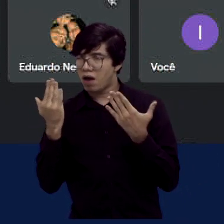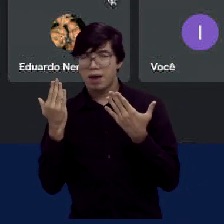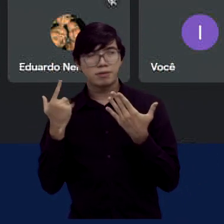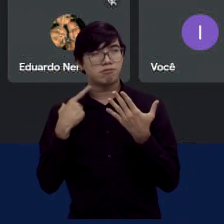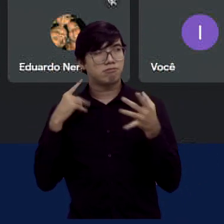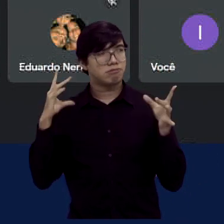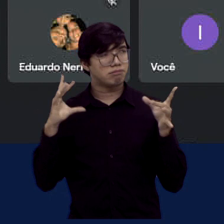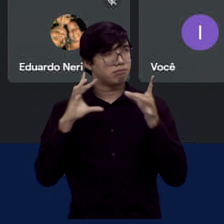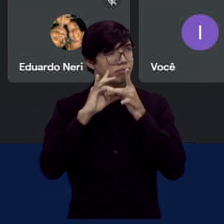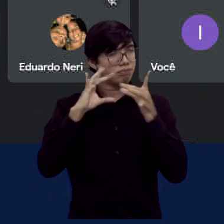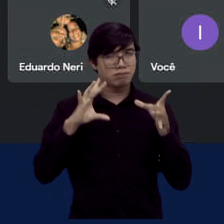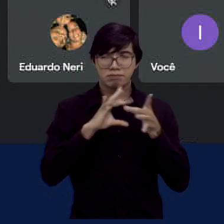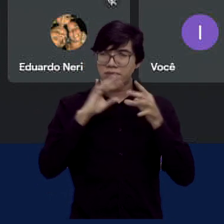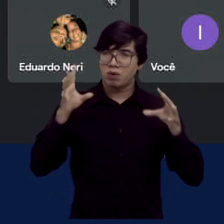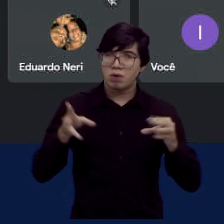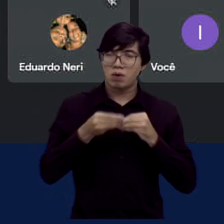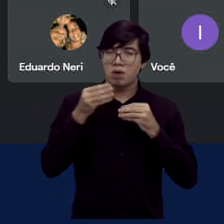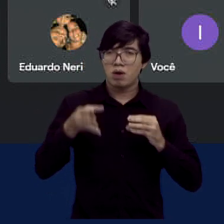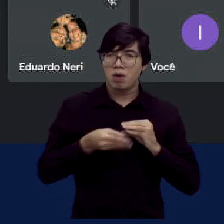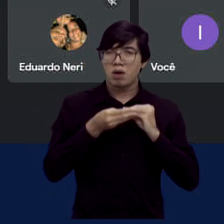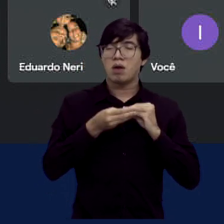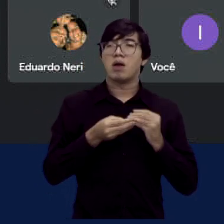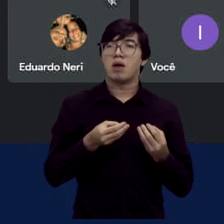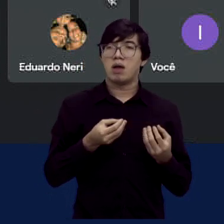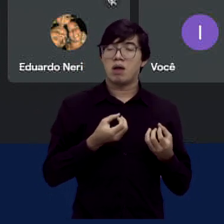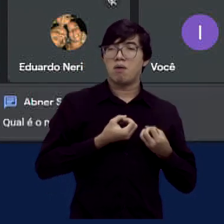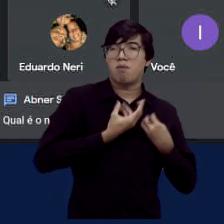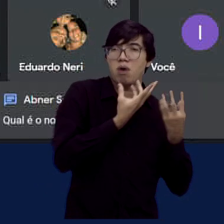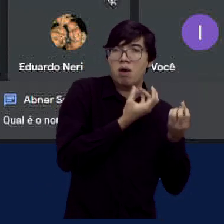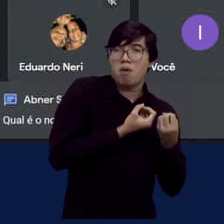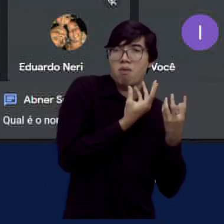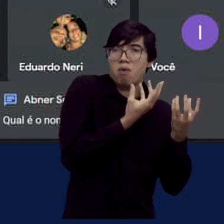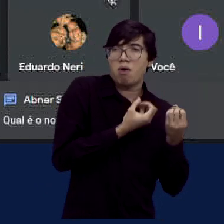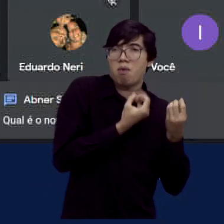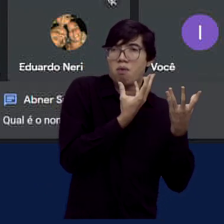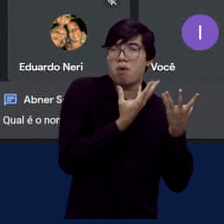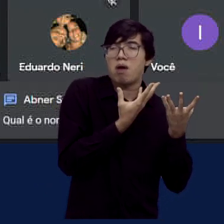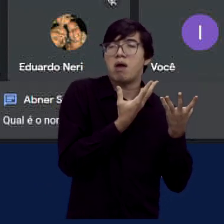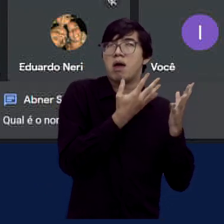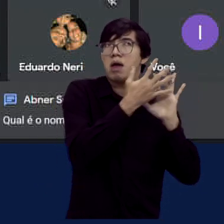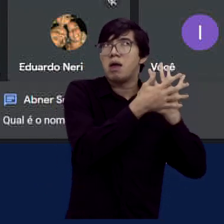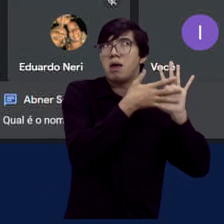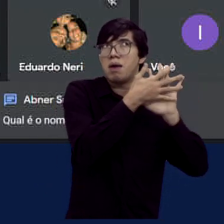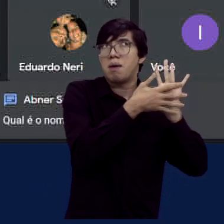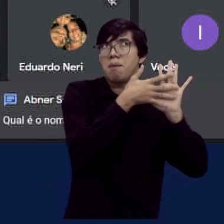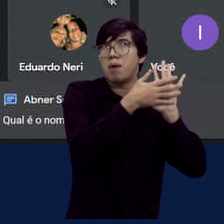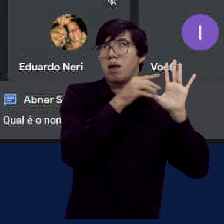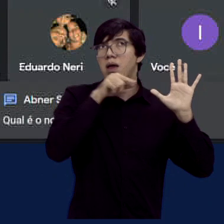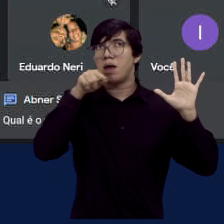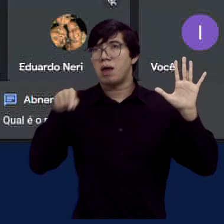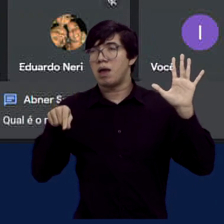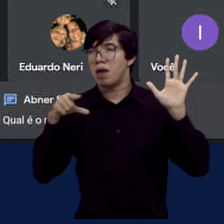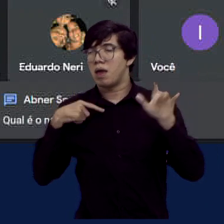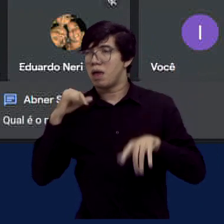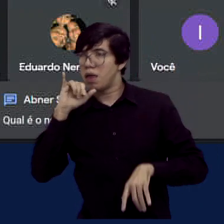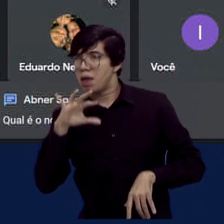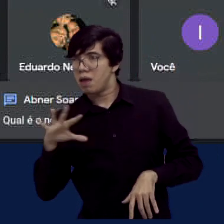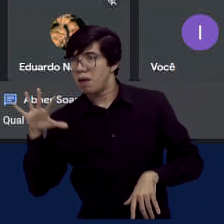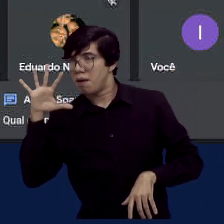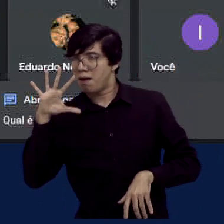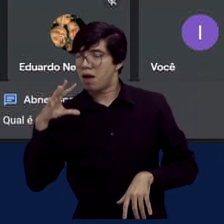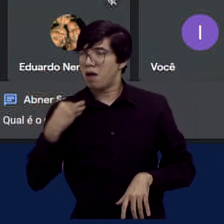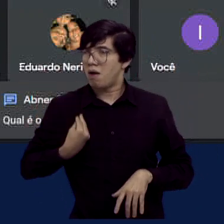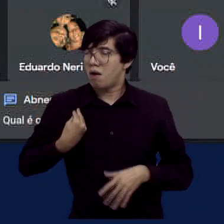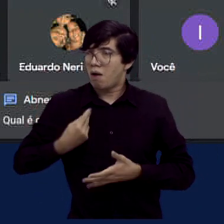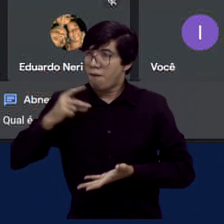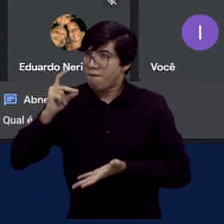texto seja poético, mas te traga para o chão. Ele não faz com que você viaje, ele te traz para dentro do